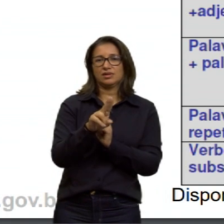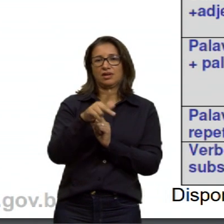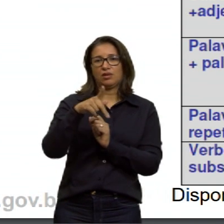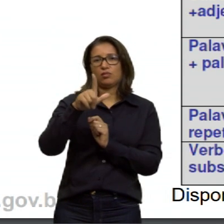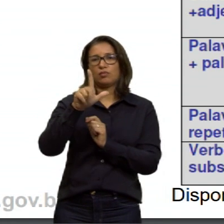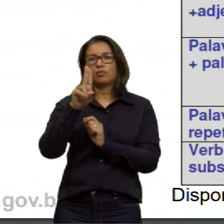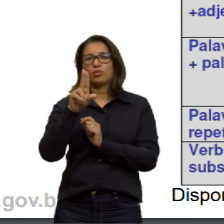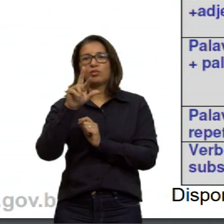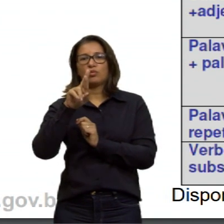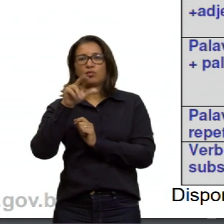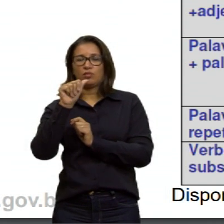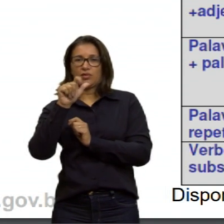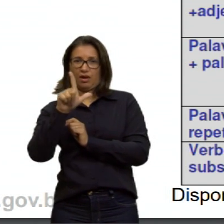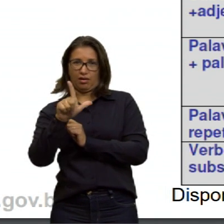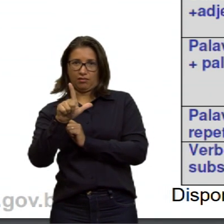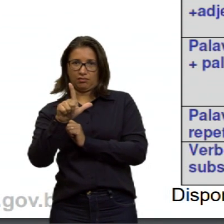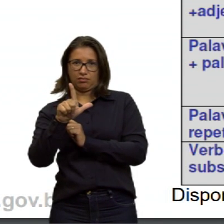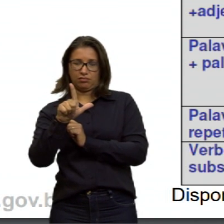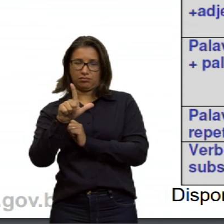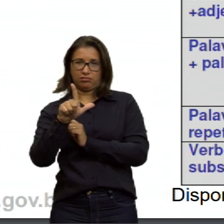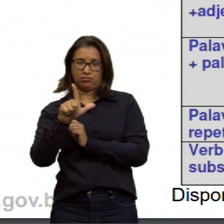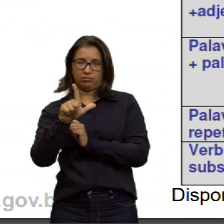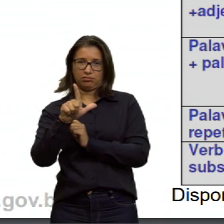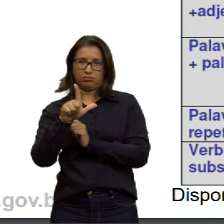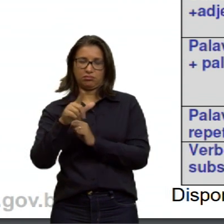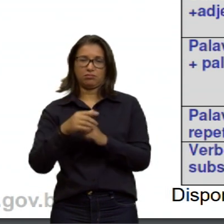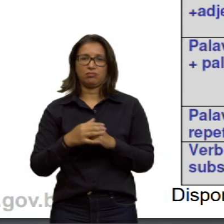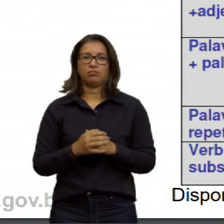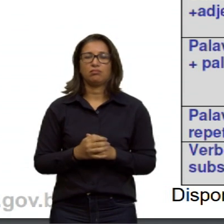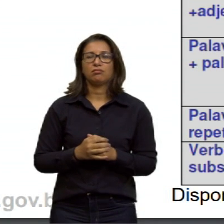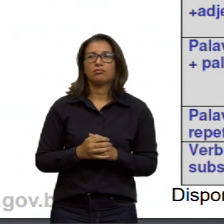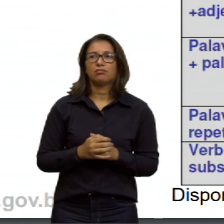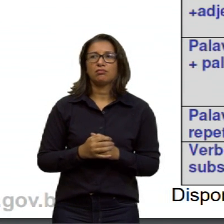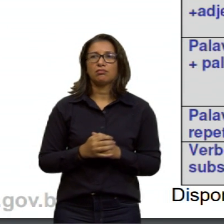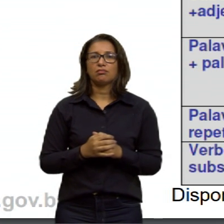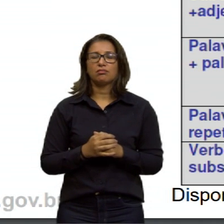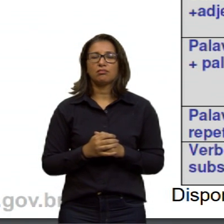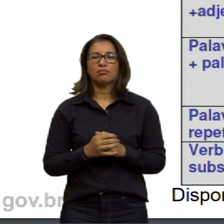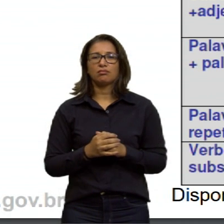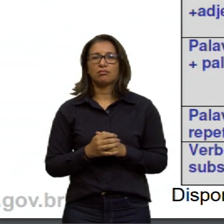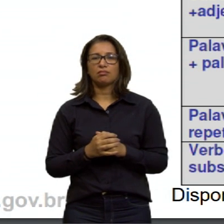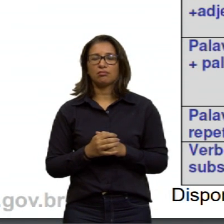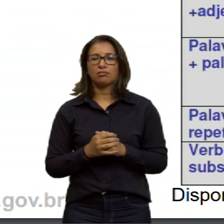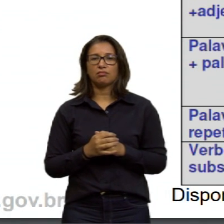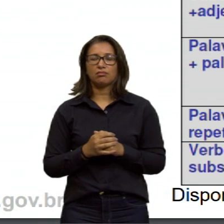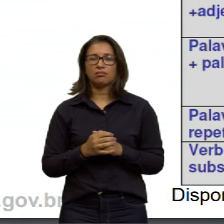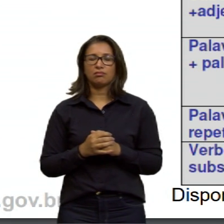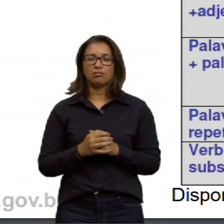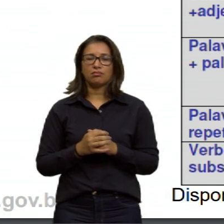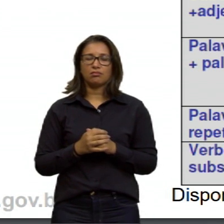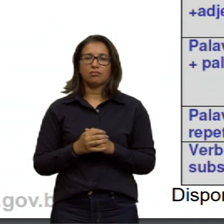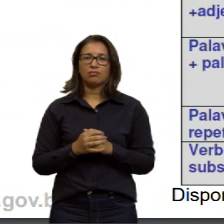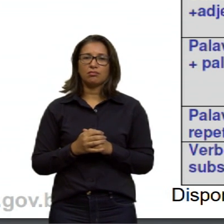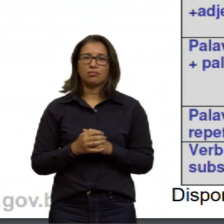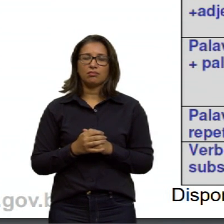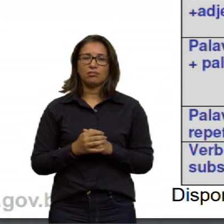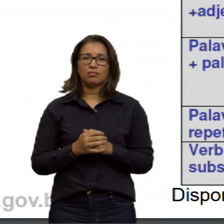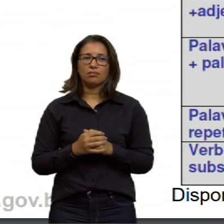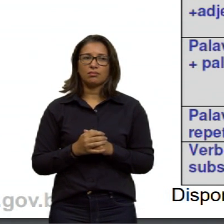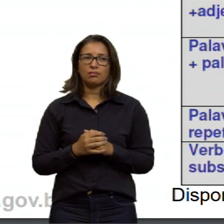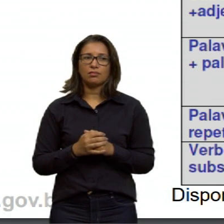substantivo vai para o plural vai então eu vou botar os dois couve-flor couves-flores